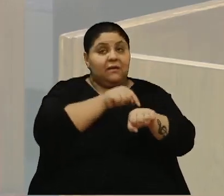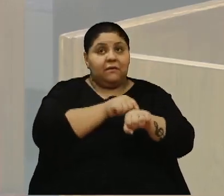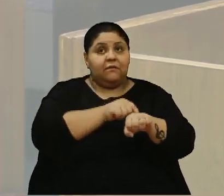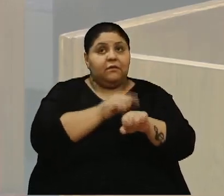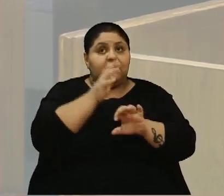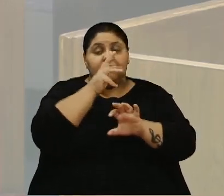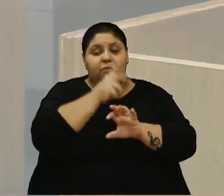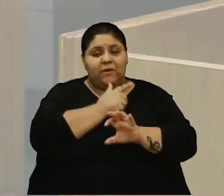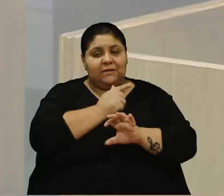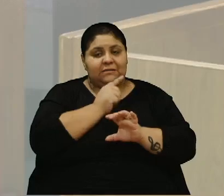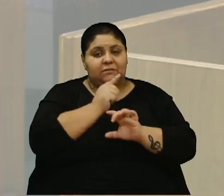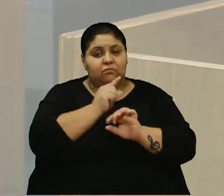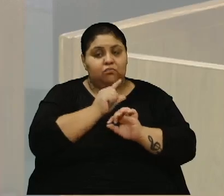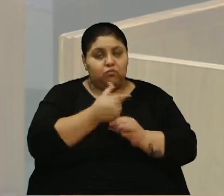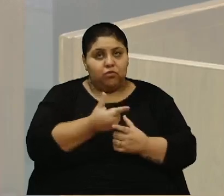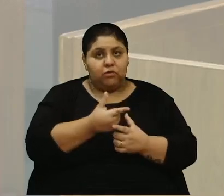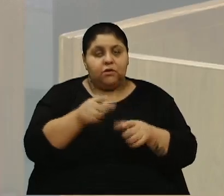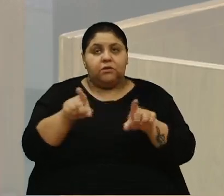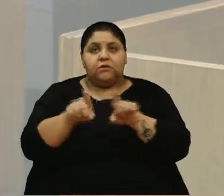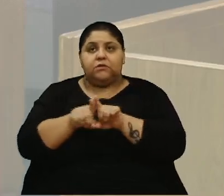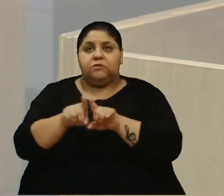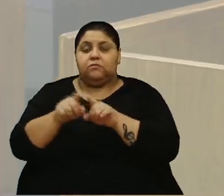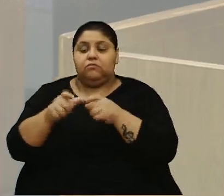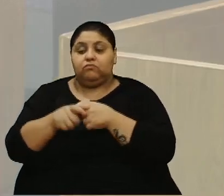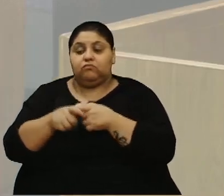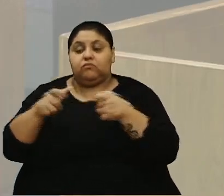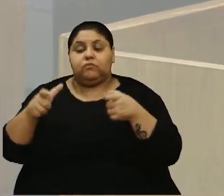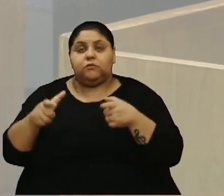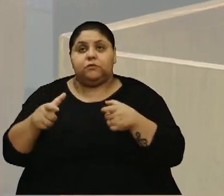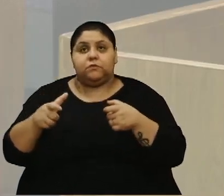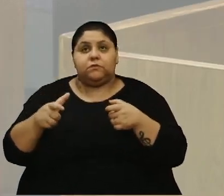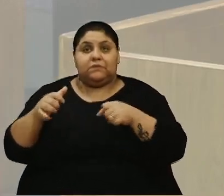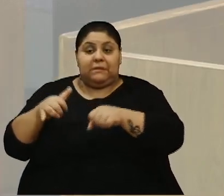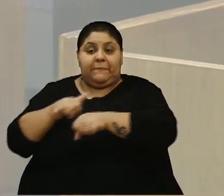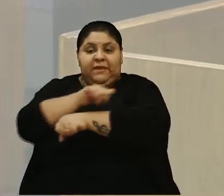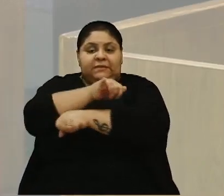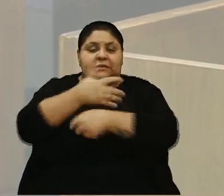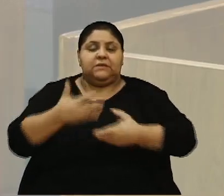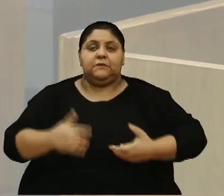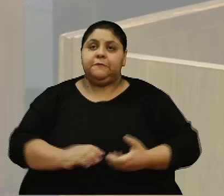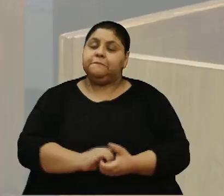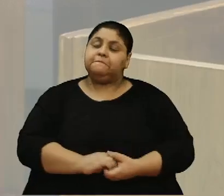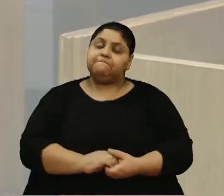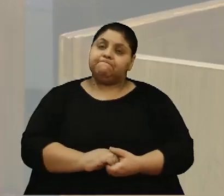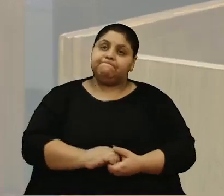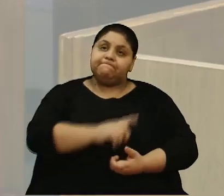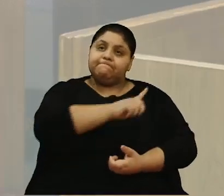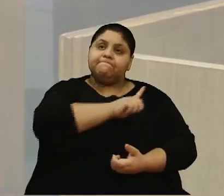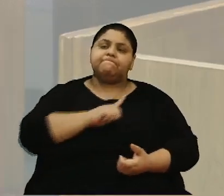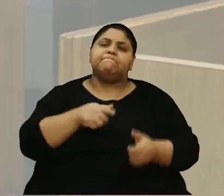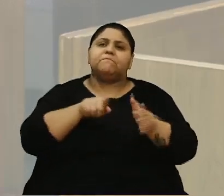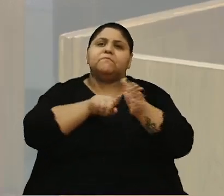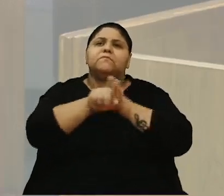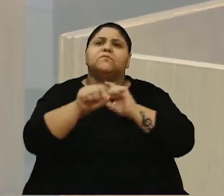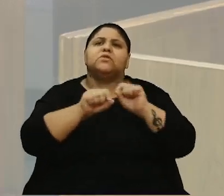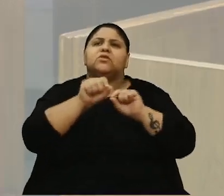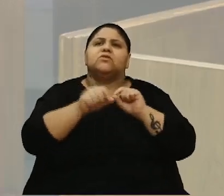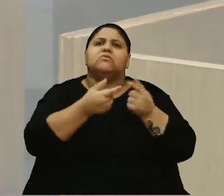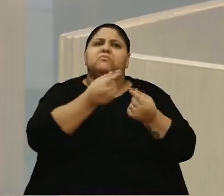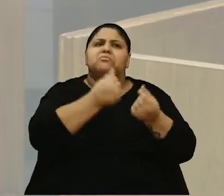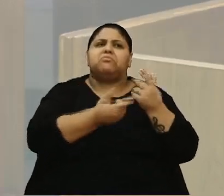demorasse muito, e temos a questão da ampliação da pista. E aí o governador perguntou qual era o recurso.